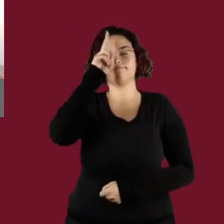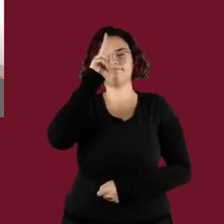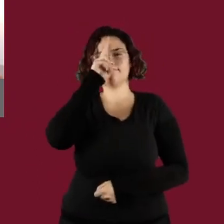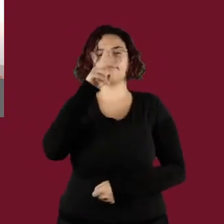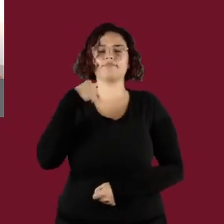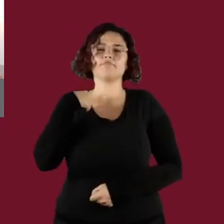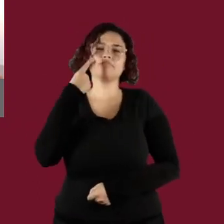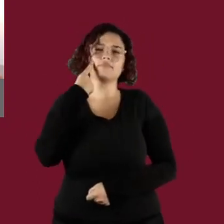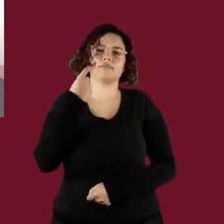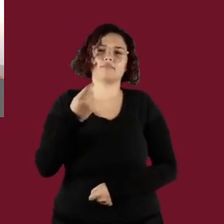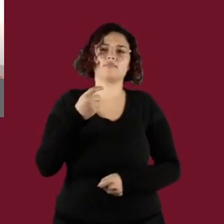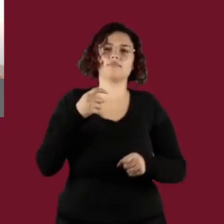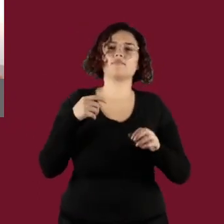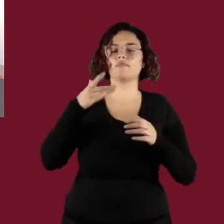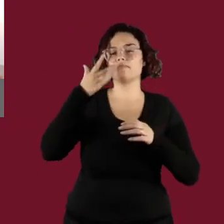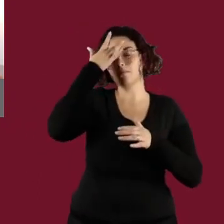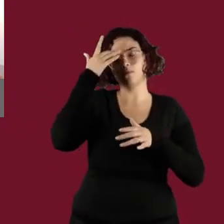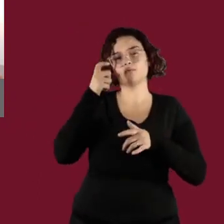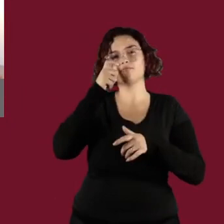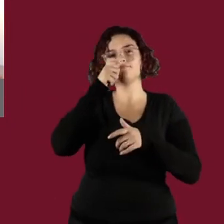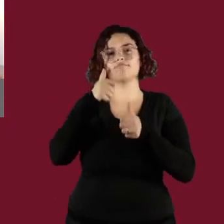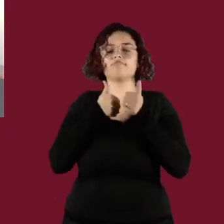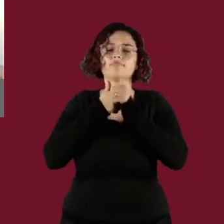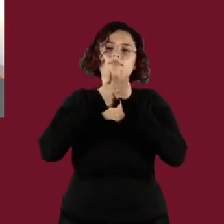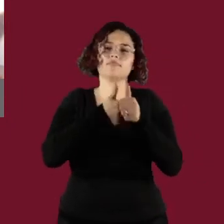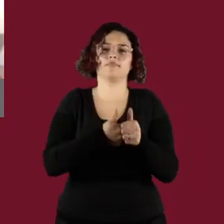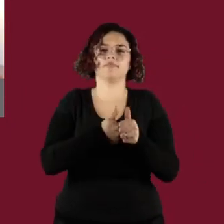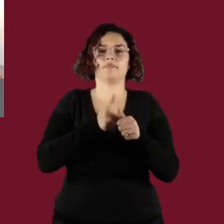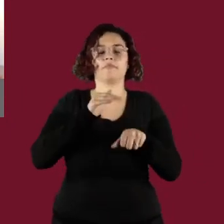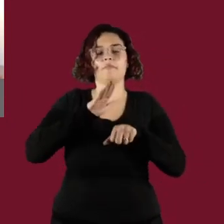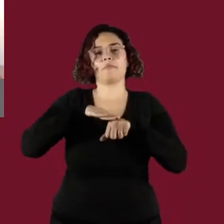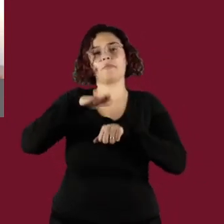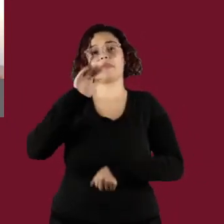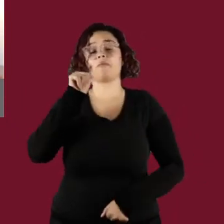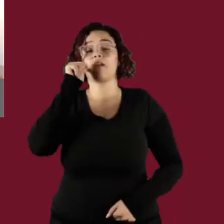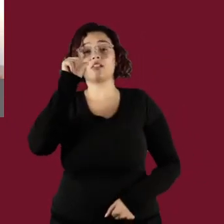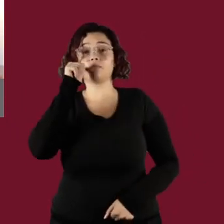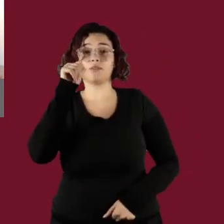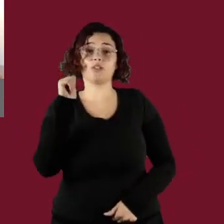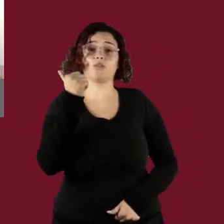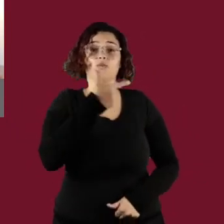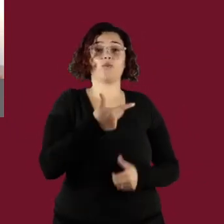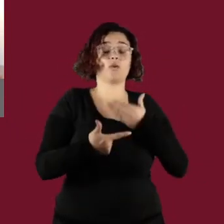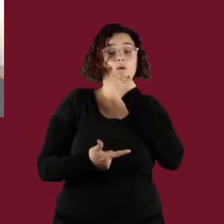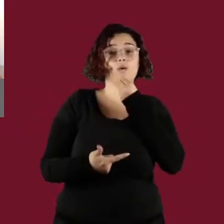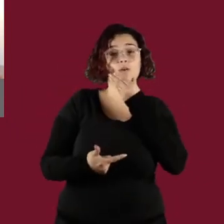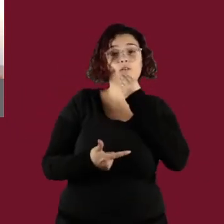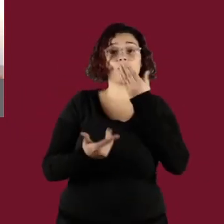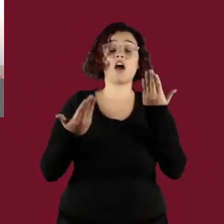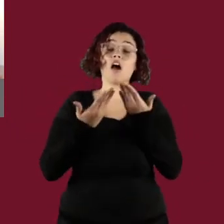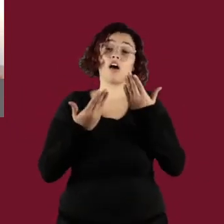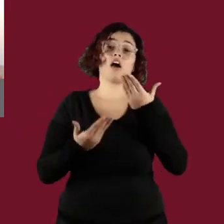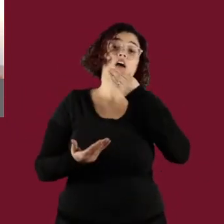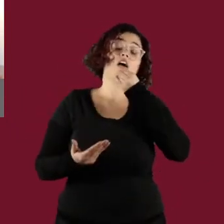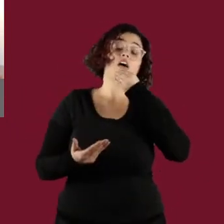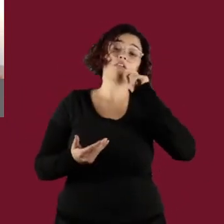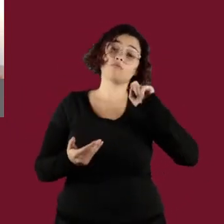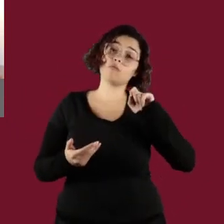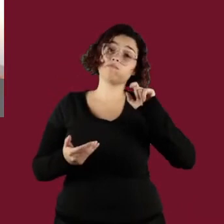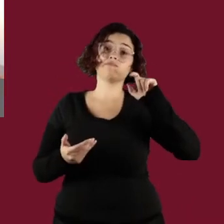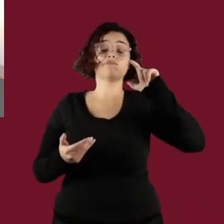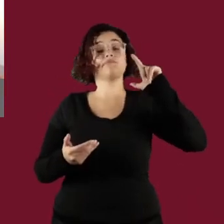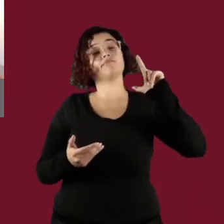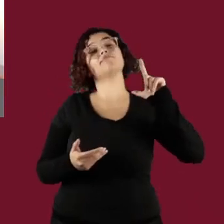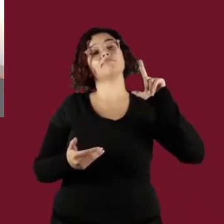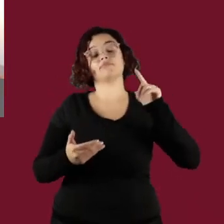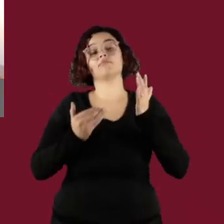audiência, ela tinha mais mulheres que homens, e agora a gente já começou a crescer um pouquinho no